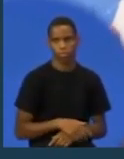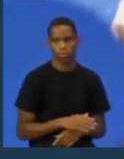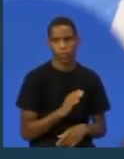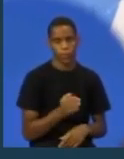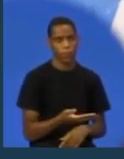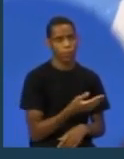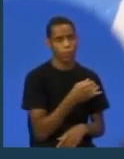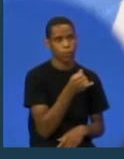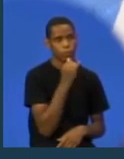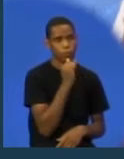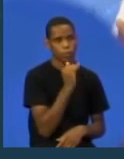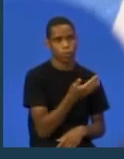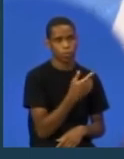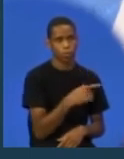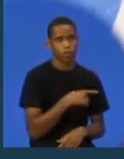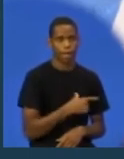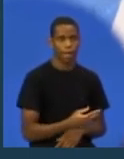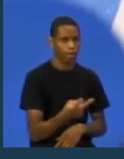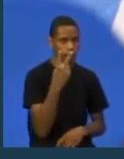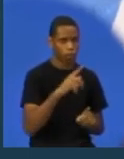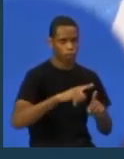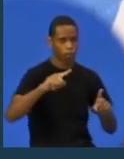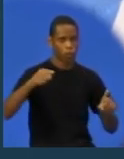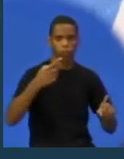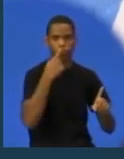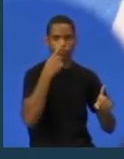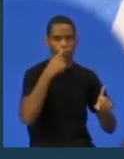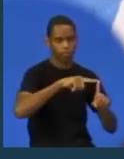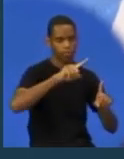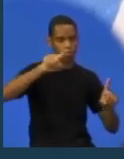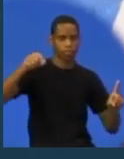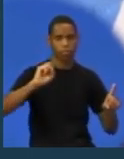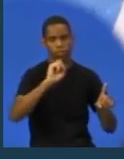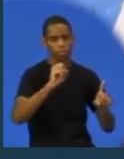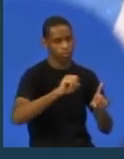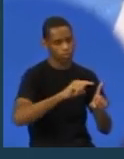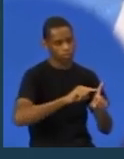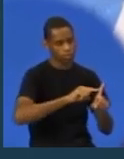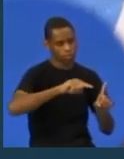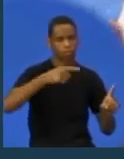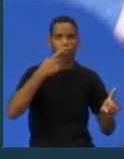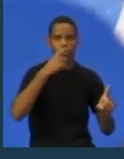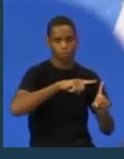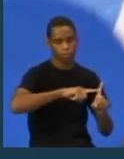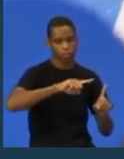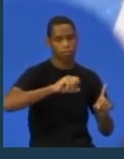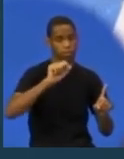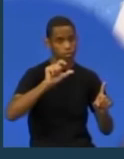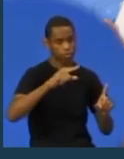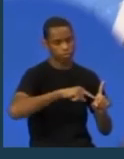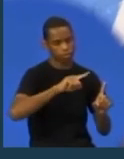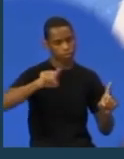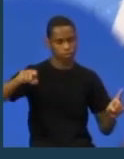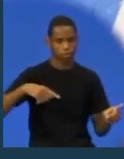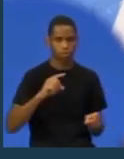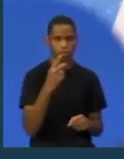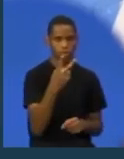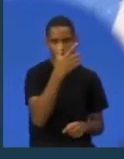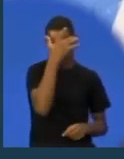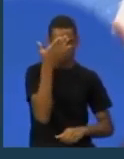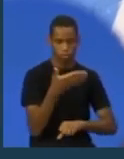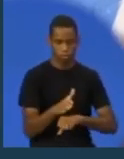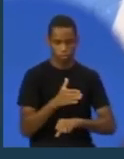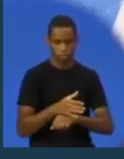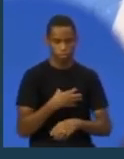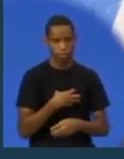caso do nosso exemplo, nós temos duas linhas ali, uma vermelha e uma azul. Nós temos a representação do comportamento de dois atletas,